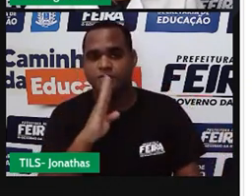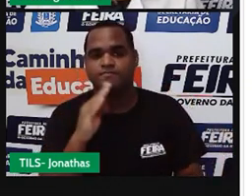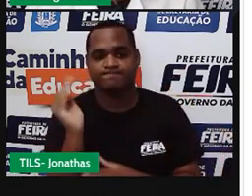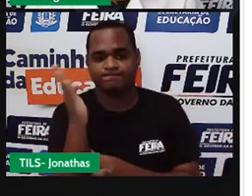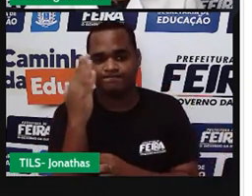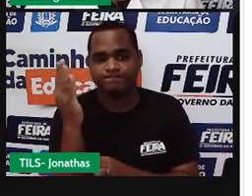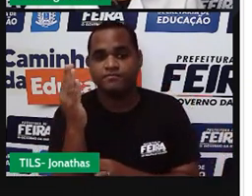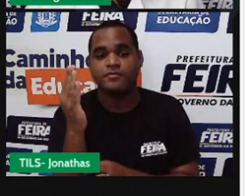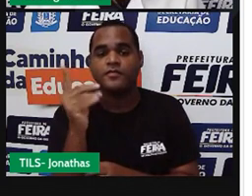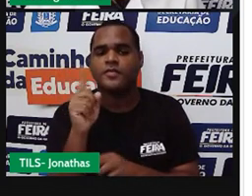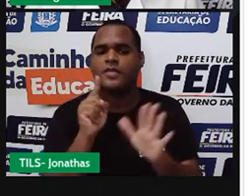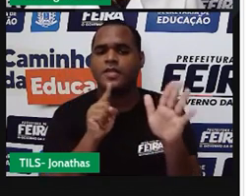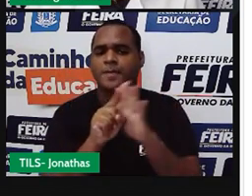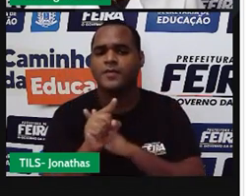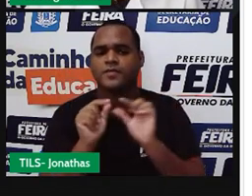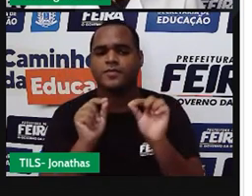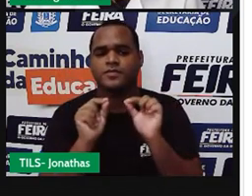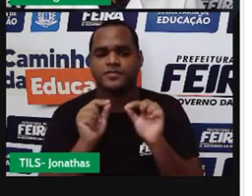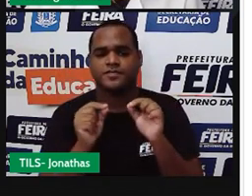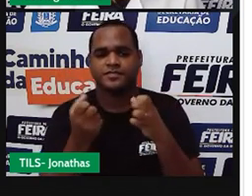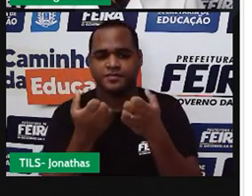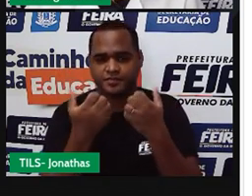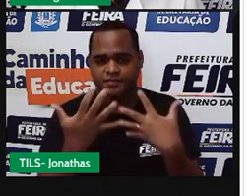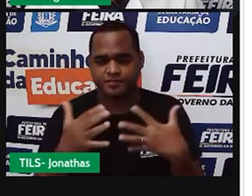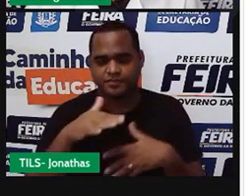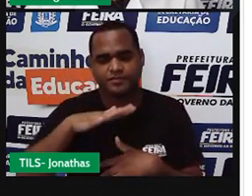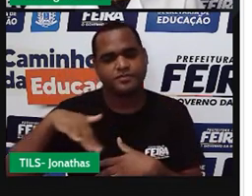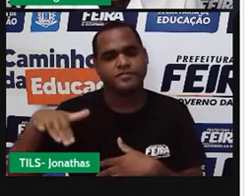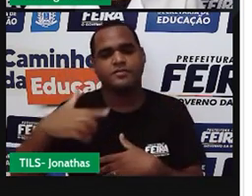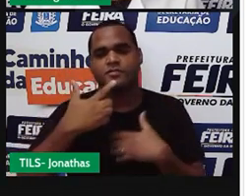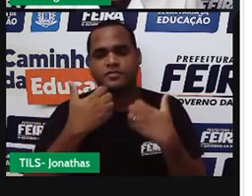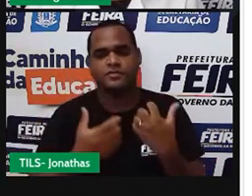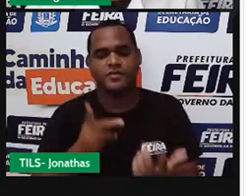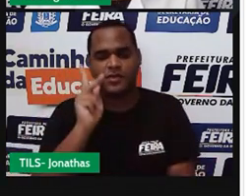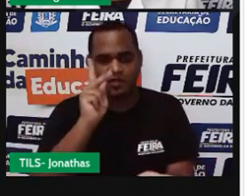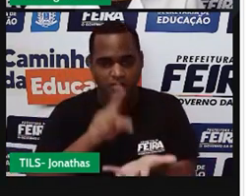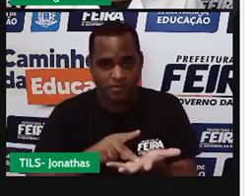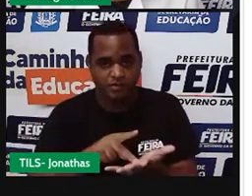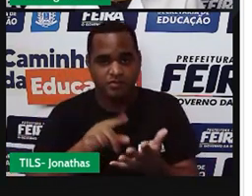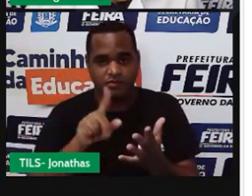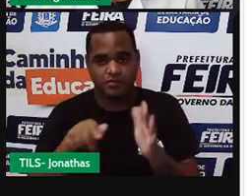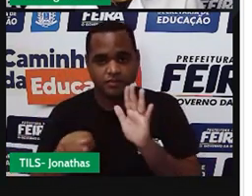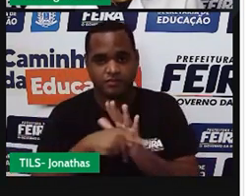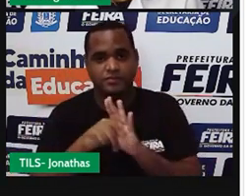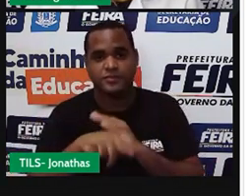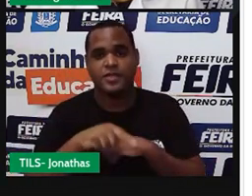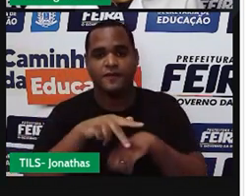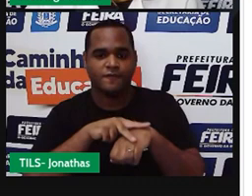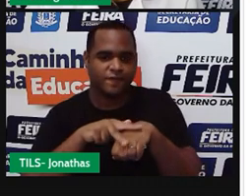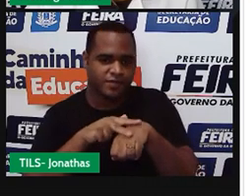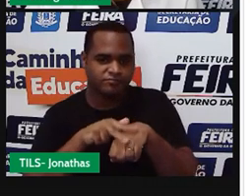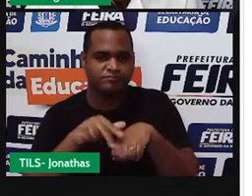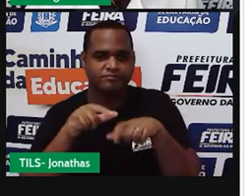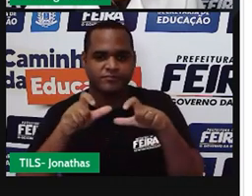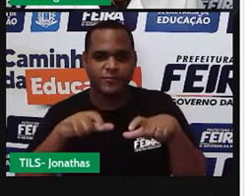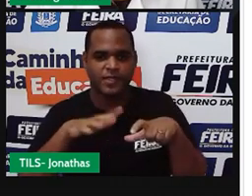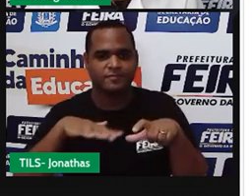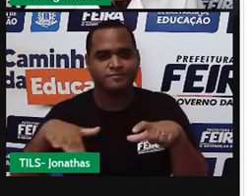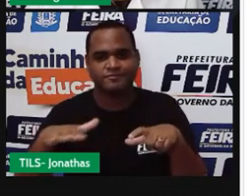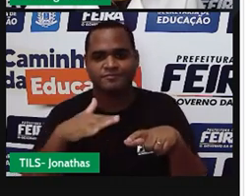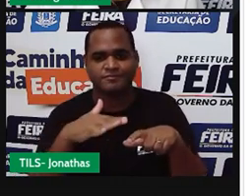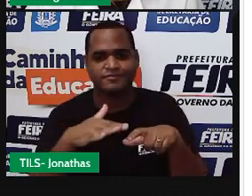tem uma pergunta que é feita aqui ó qual é a área que corresponde a parte verde ó